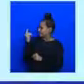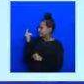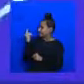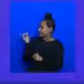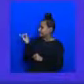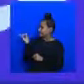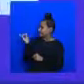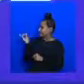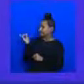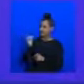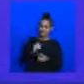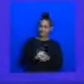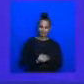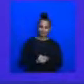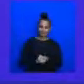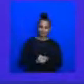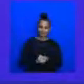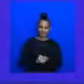Valendo!